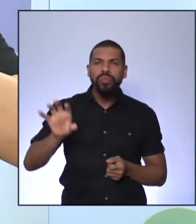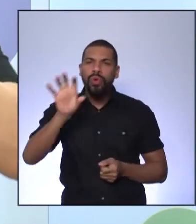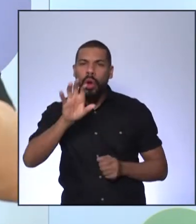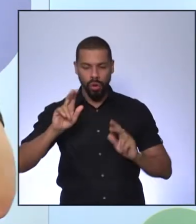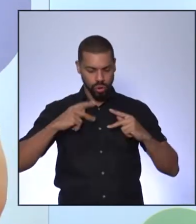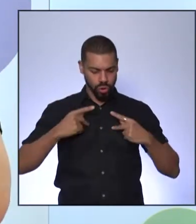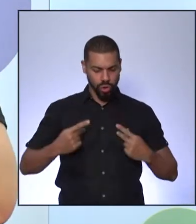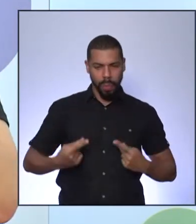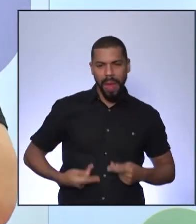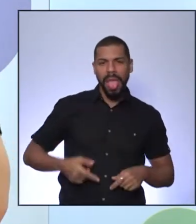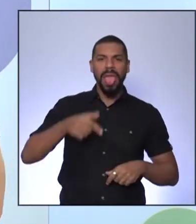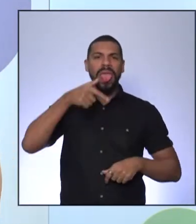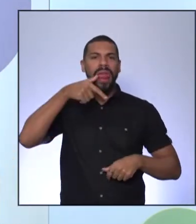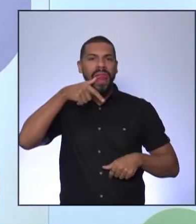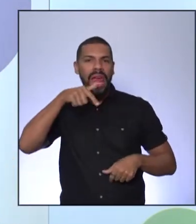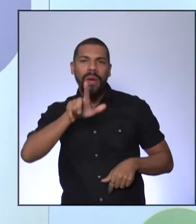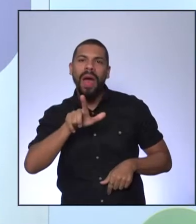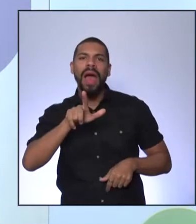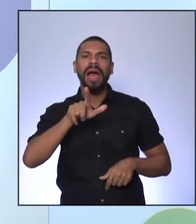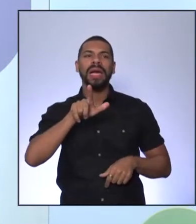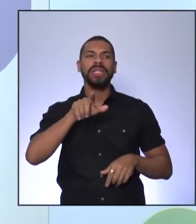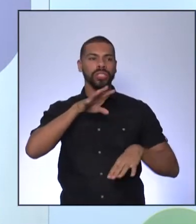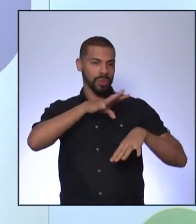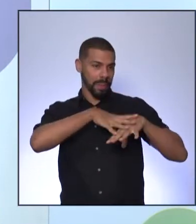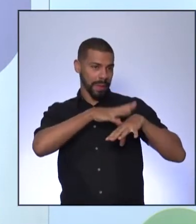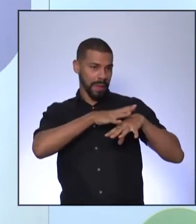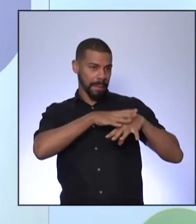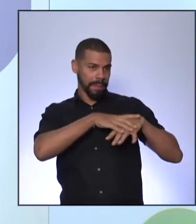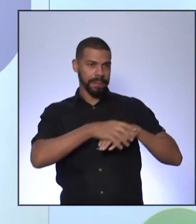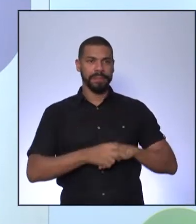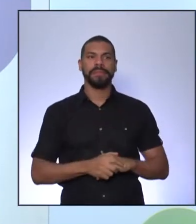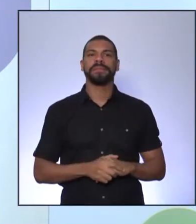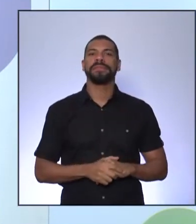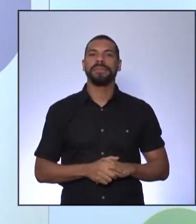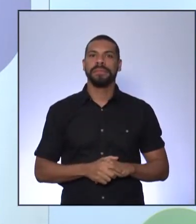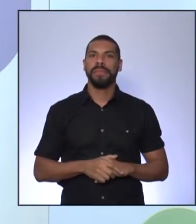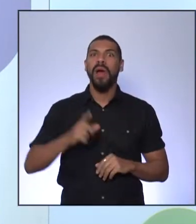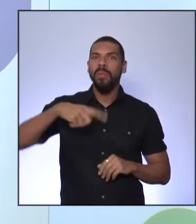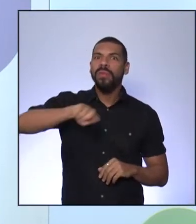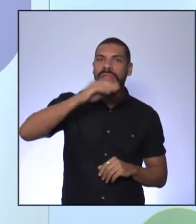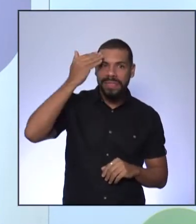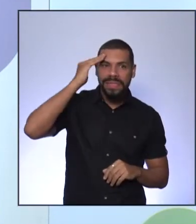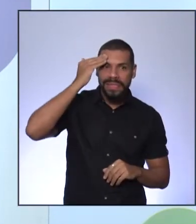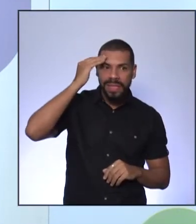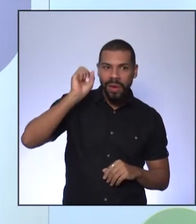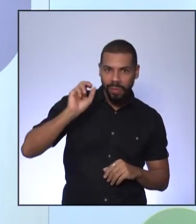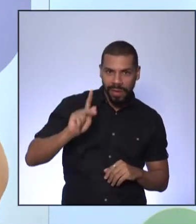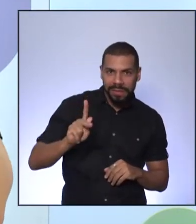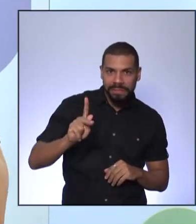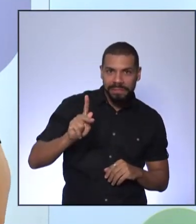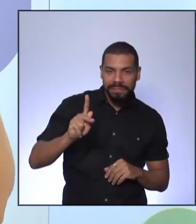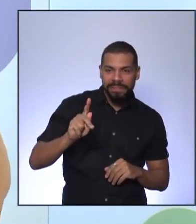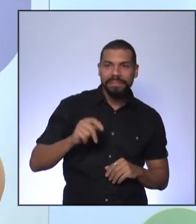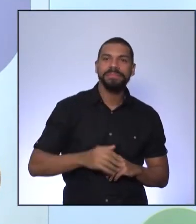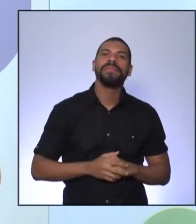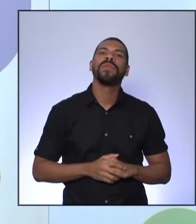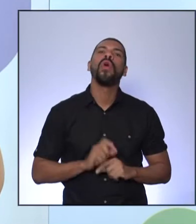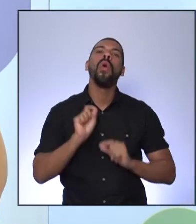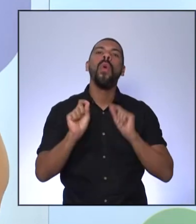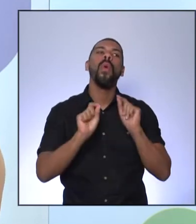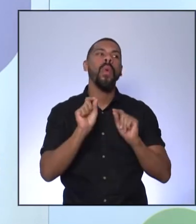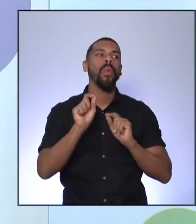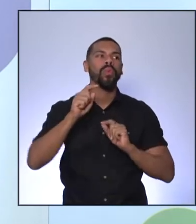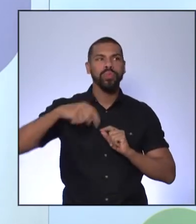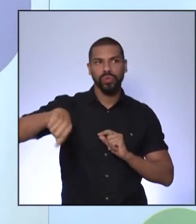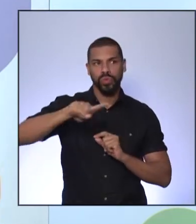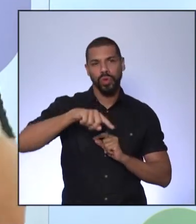humanas, linguagens, área de exatas, ciências da natureza, para vocês entenderem um pouco mais. Isso é uma tarefa que